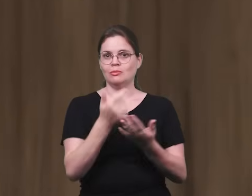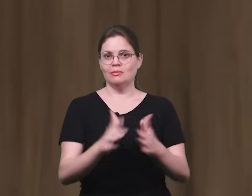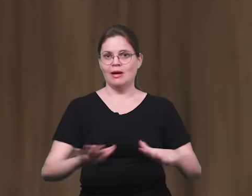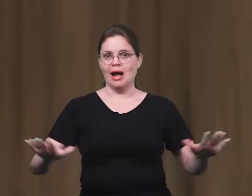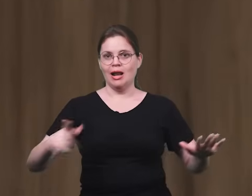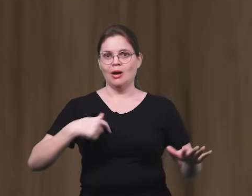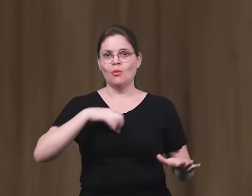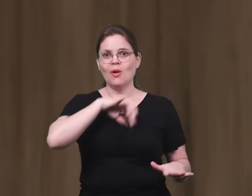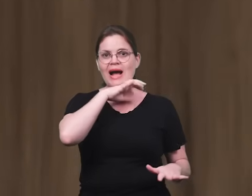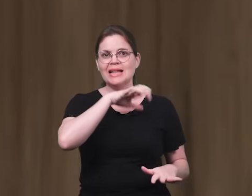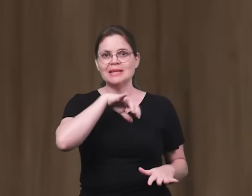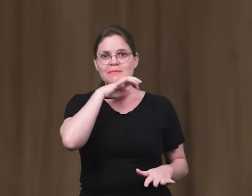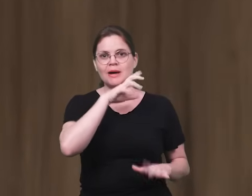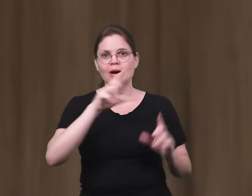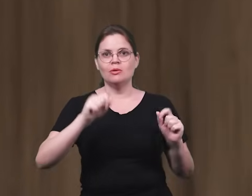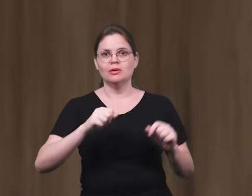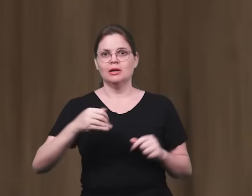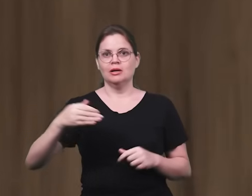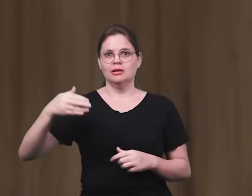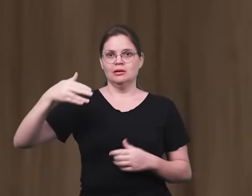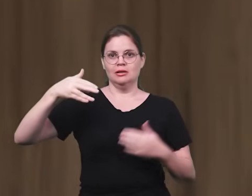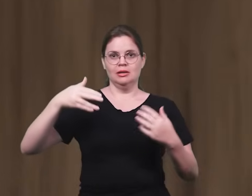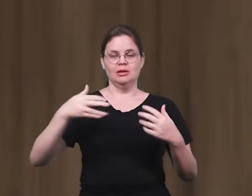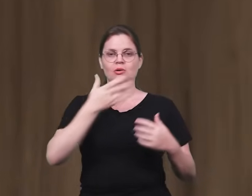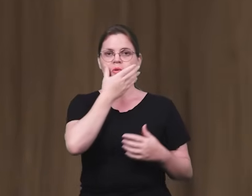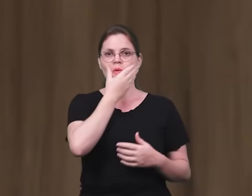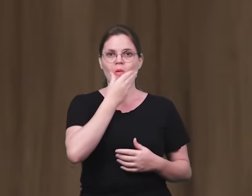que engoliu